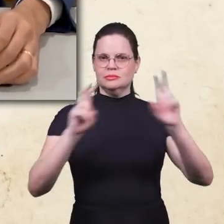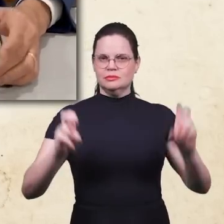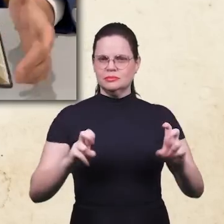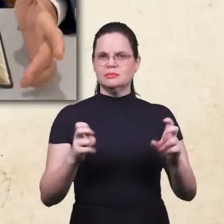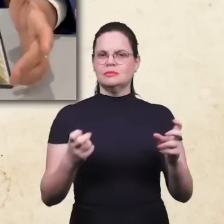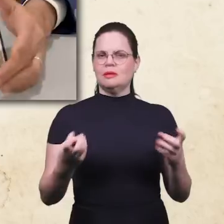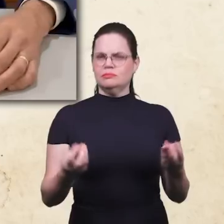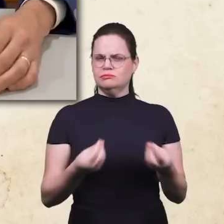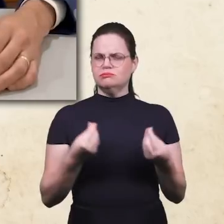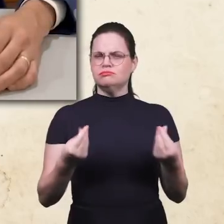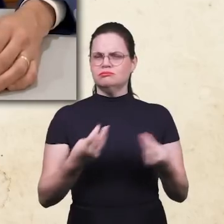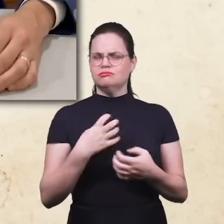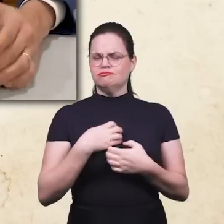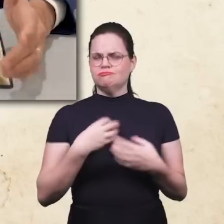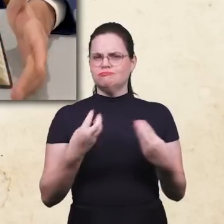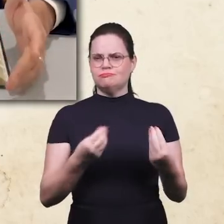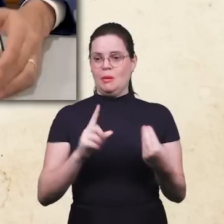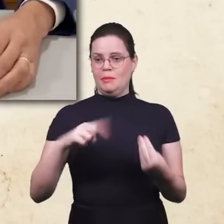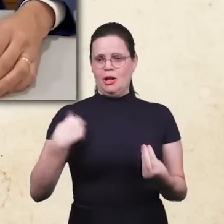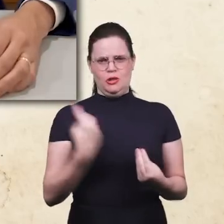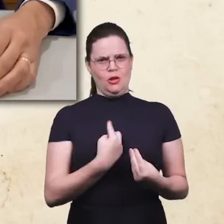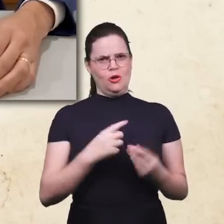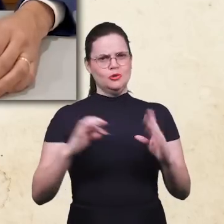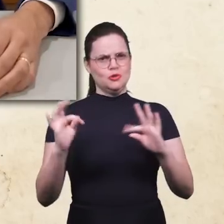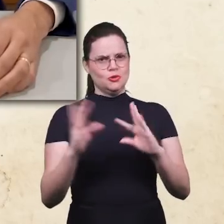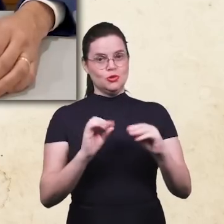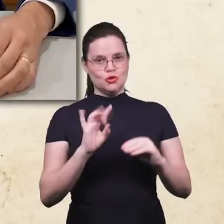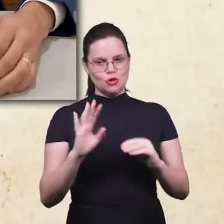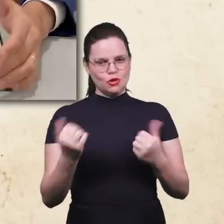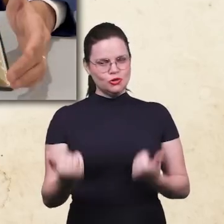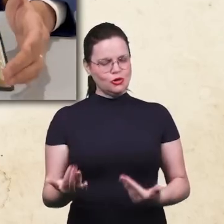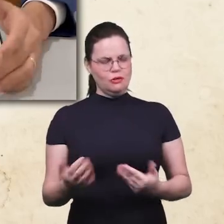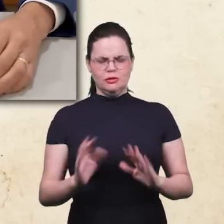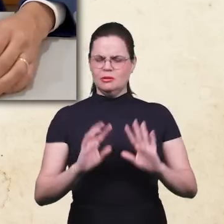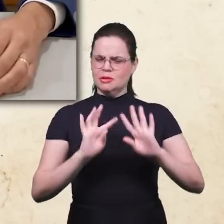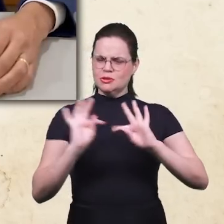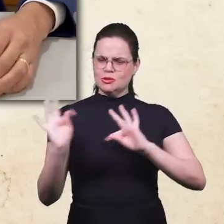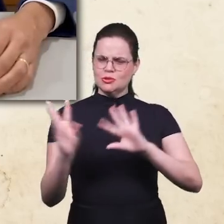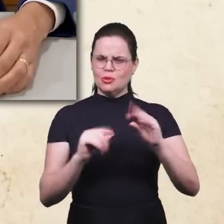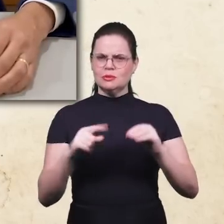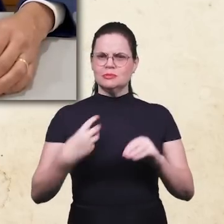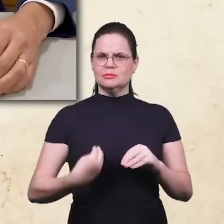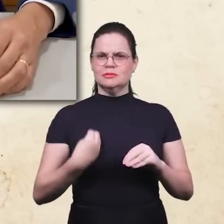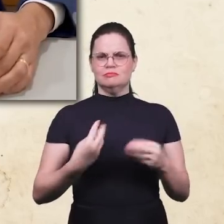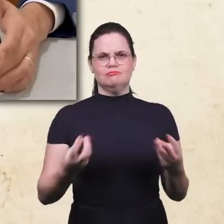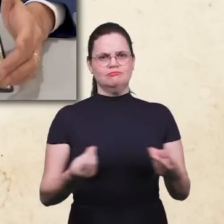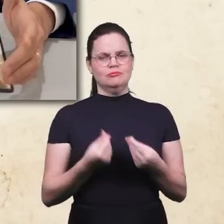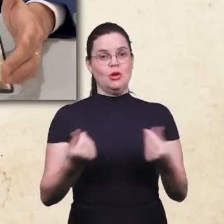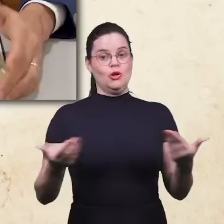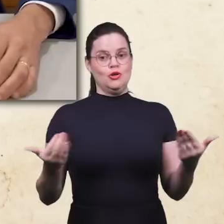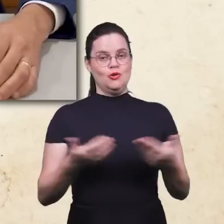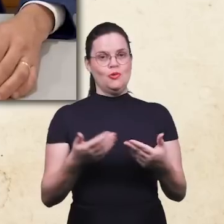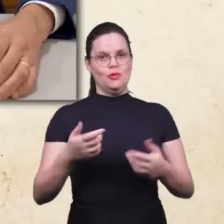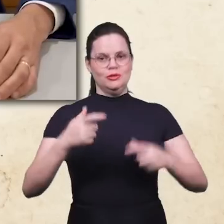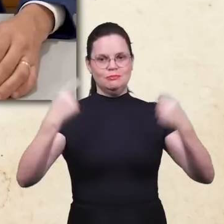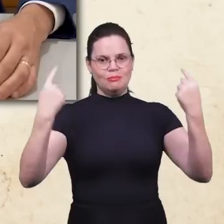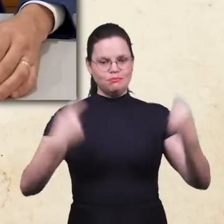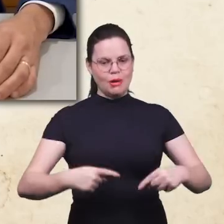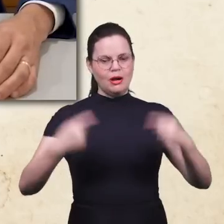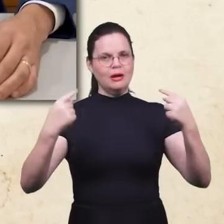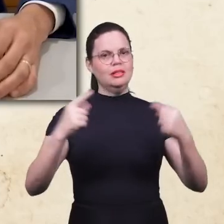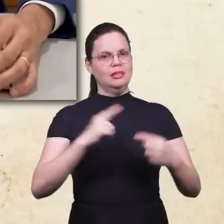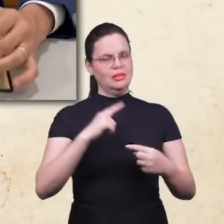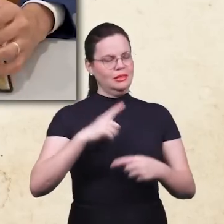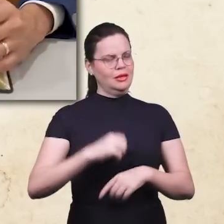muito sensível para todos nós, não só para os jovens, mas para todos, não é? Porque vivemos num mundo cada vez mais competitivo, as